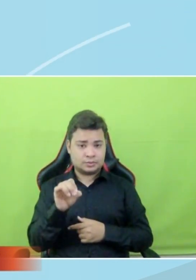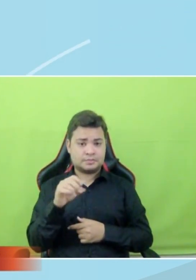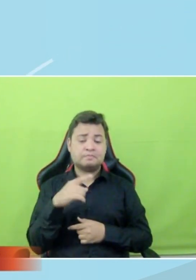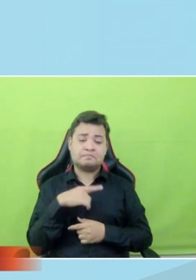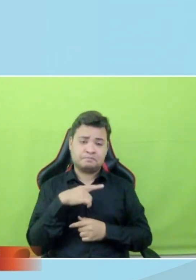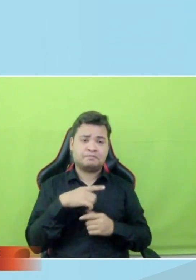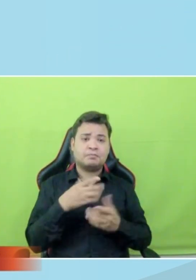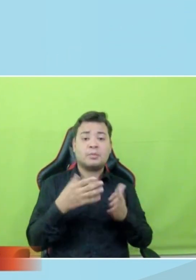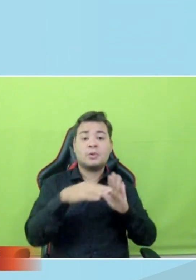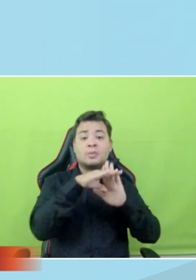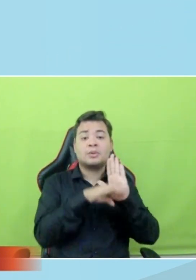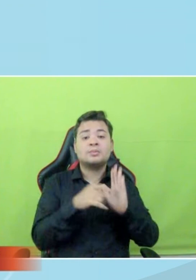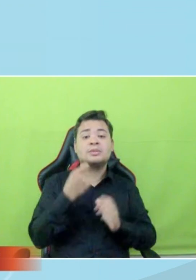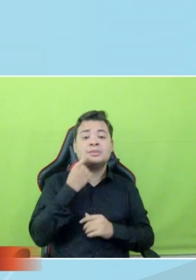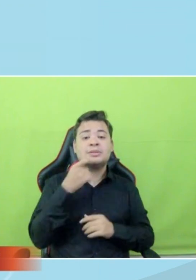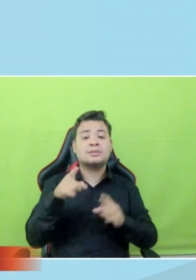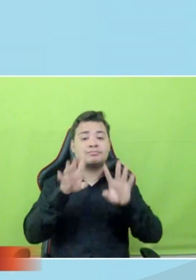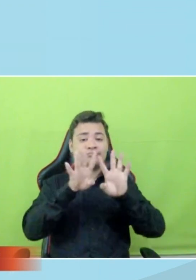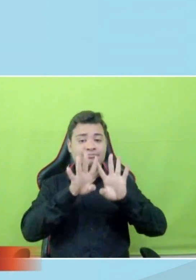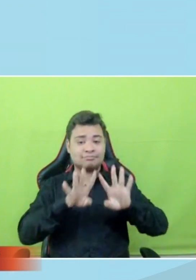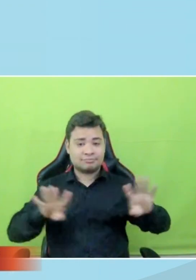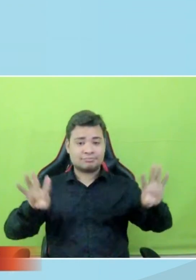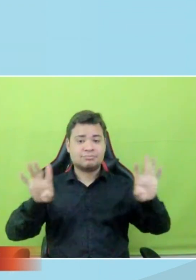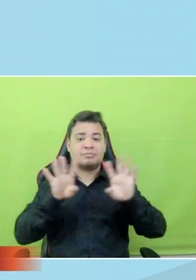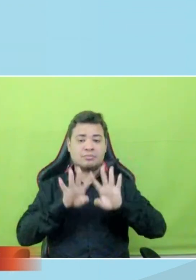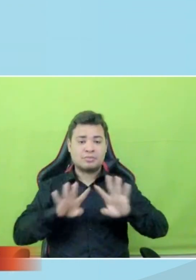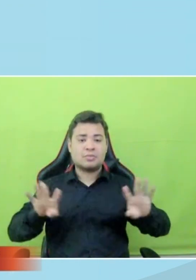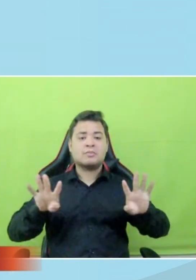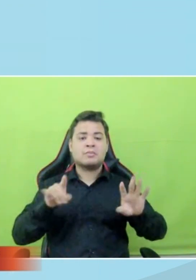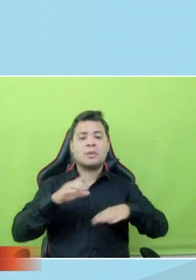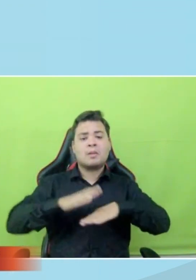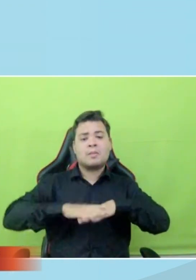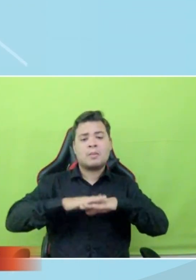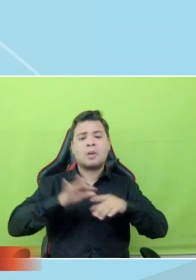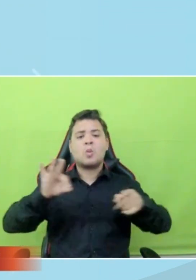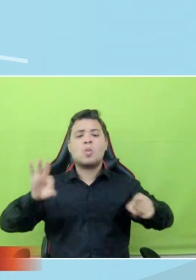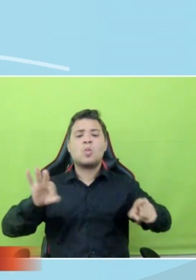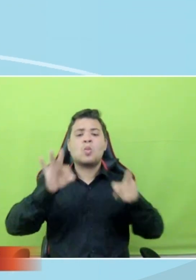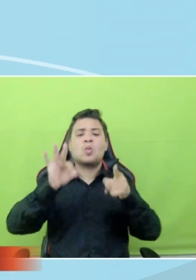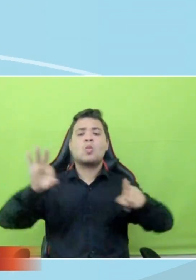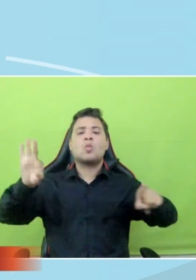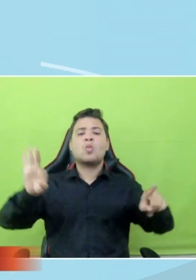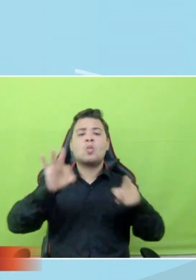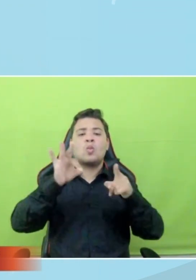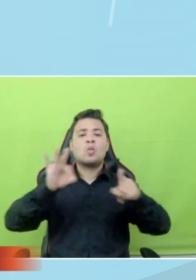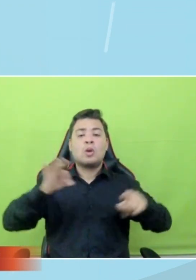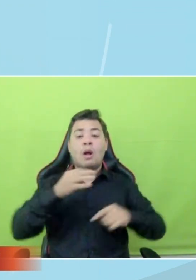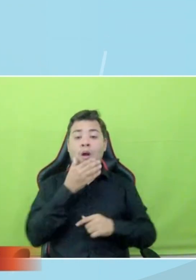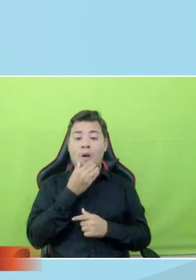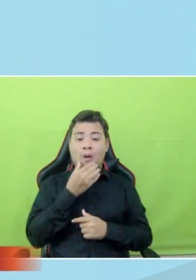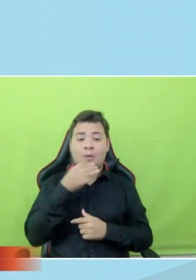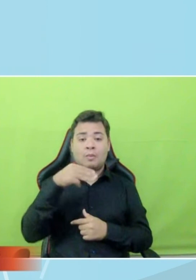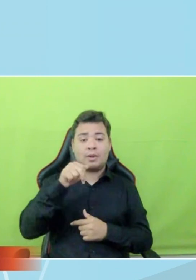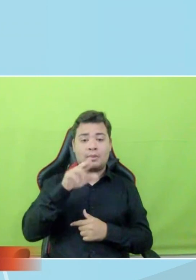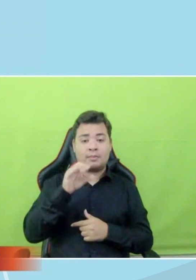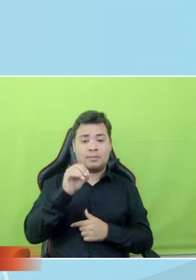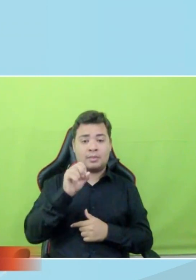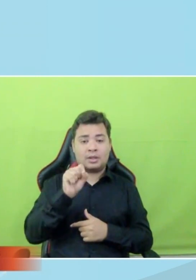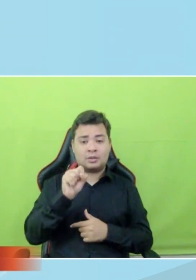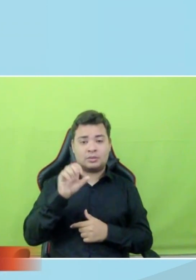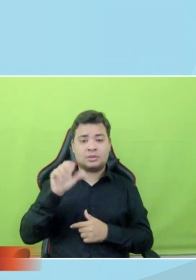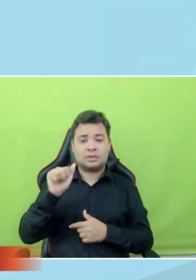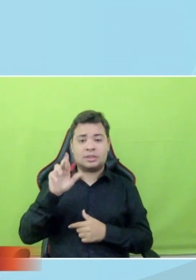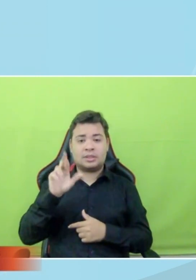Filarmônica de Goiás, sob a regência do maestro Marcos Aracaque. A apresentação começa às 8 horas